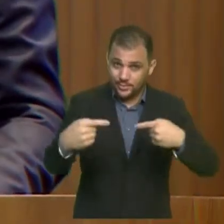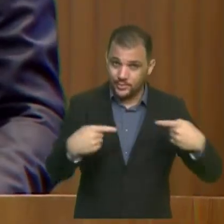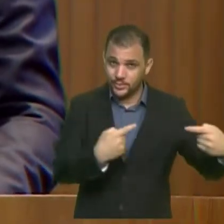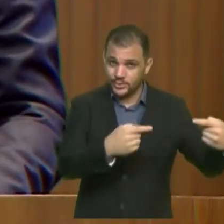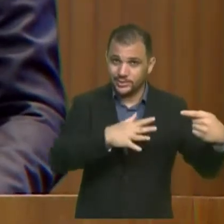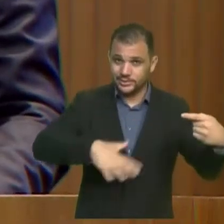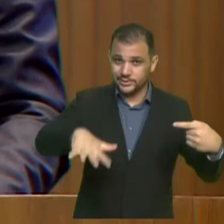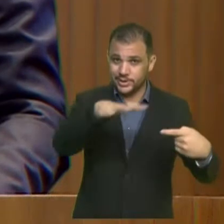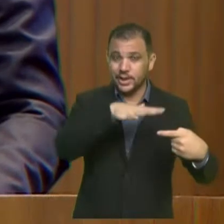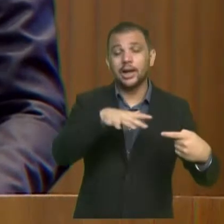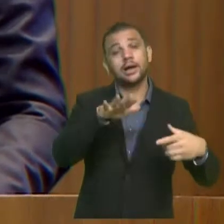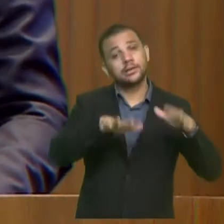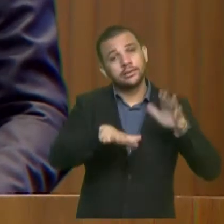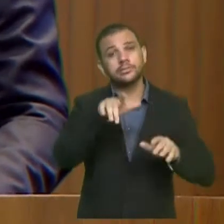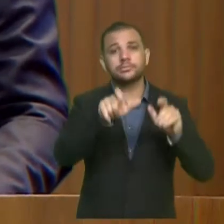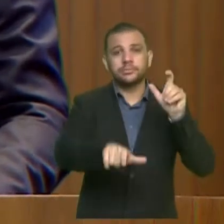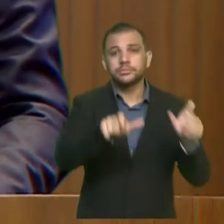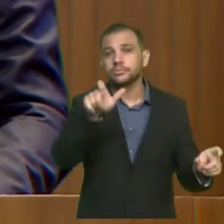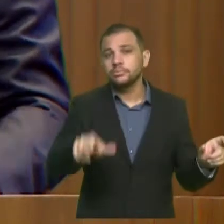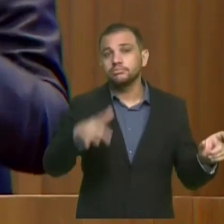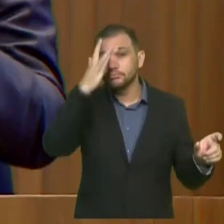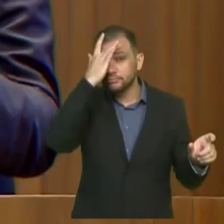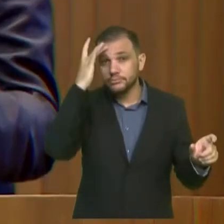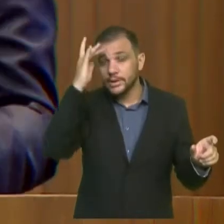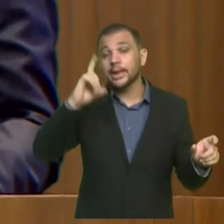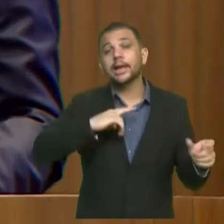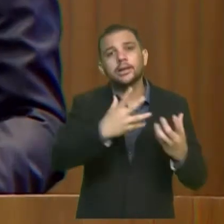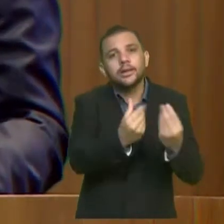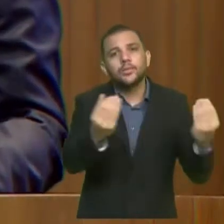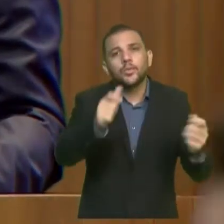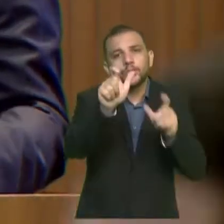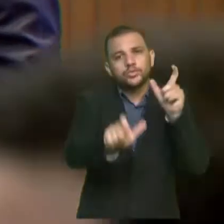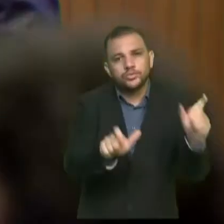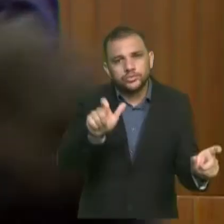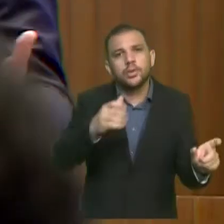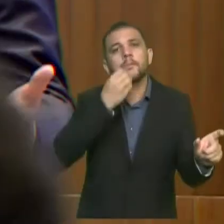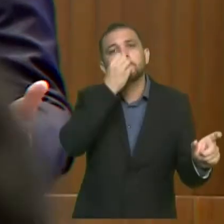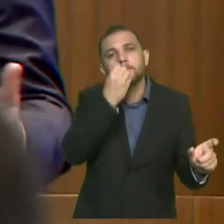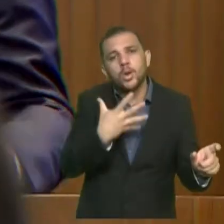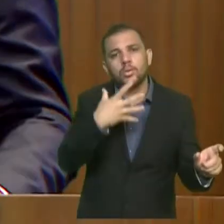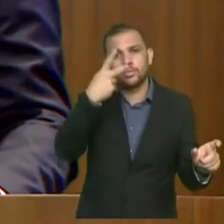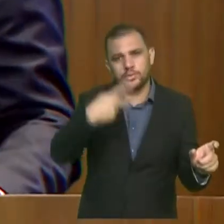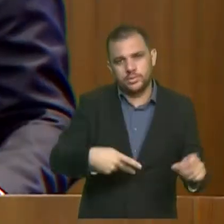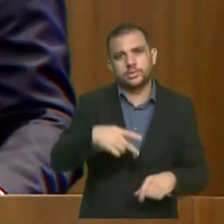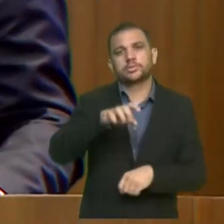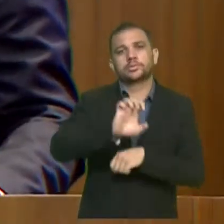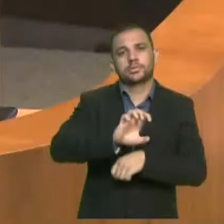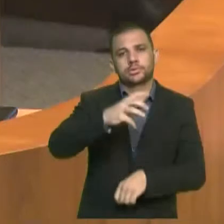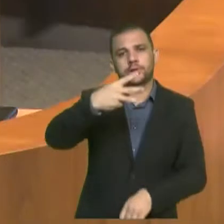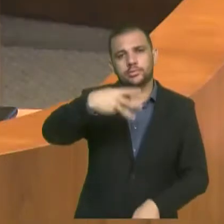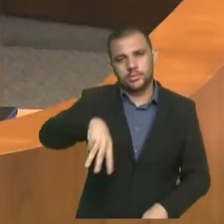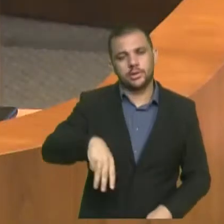O prefeito Edivaldo é um nome que se projeta muito bem na política